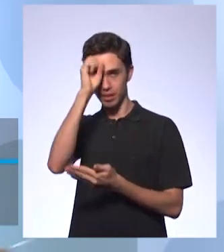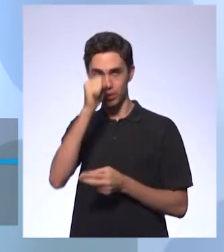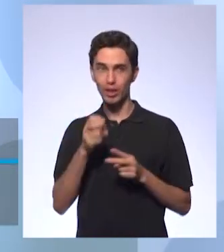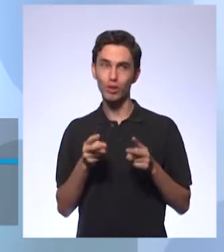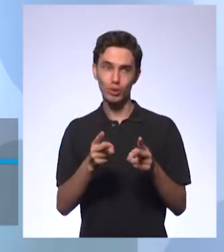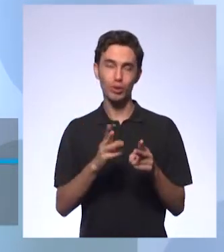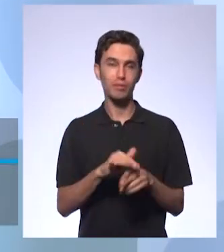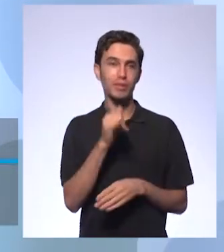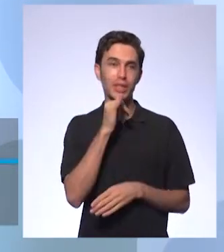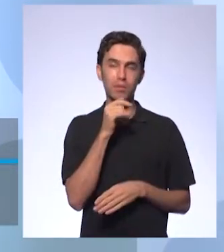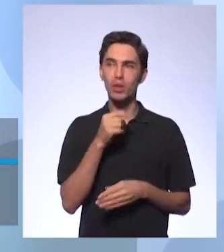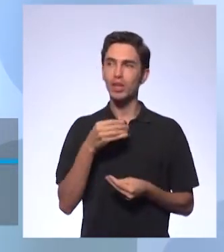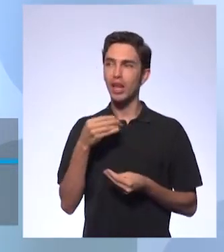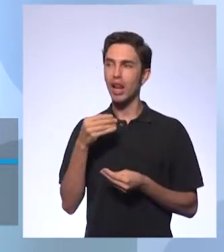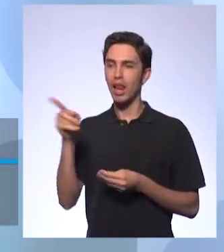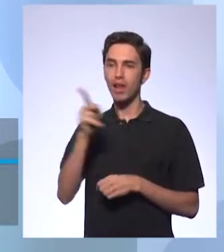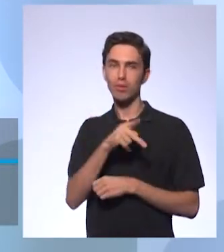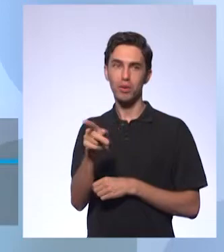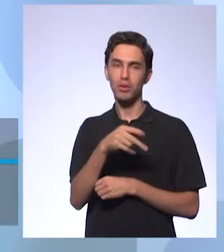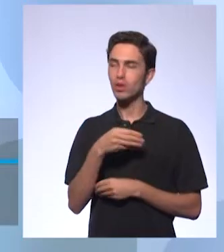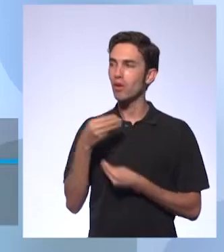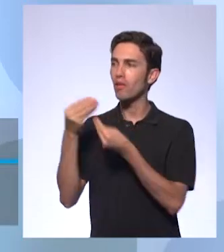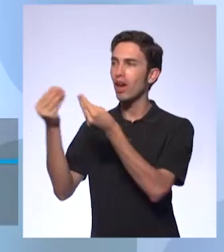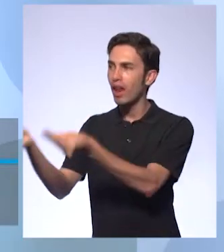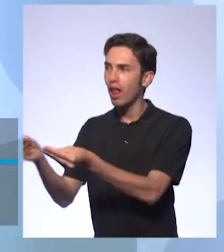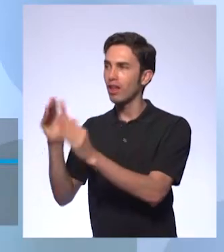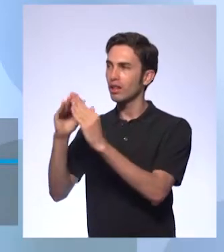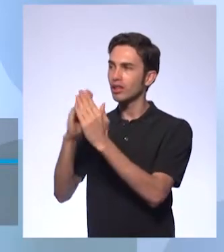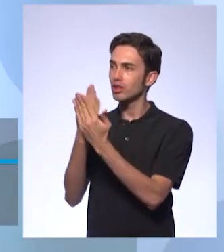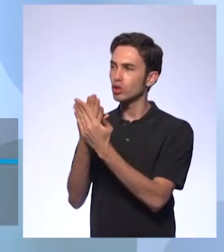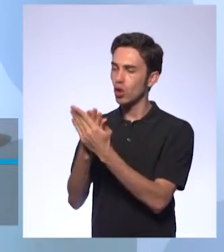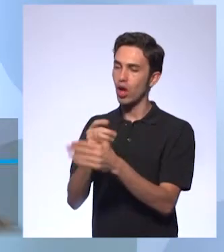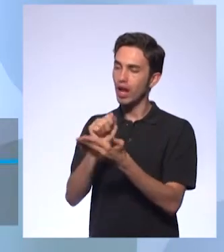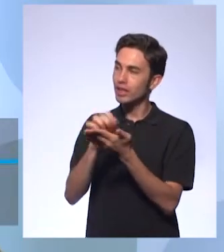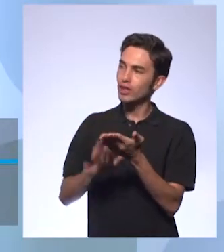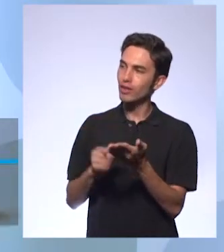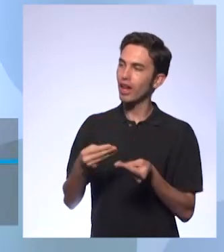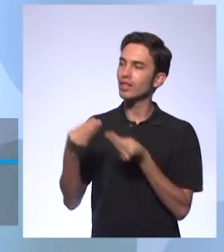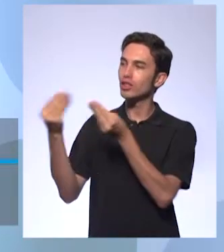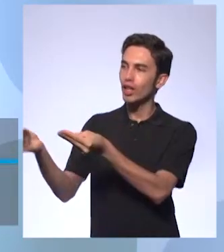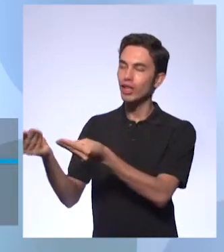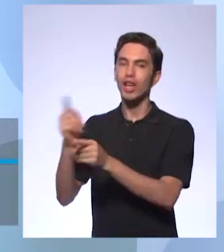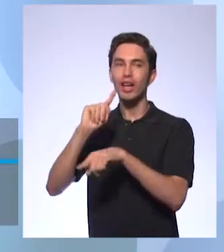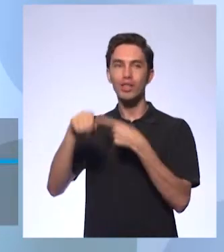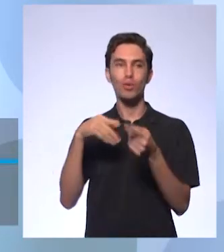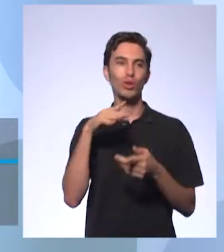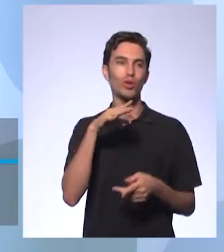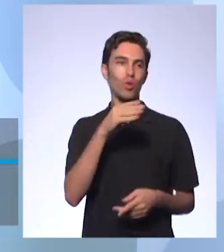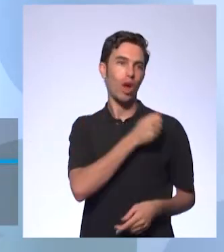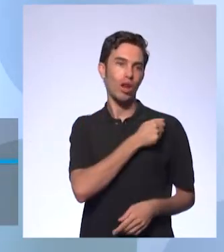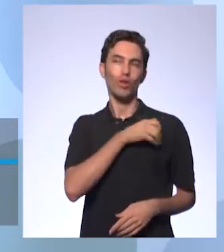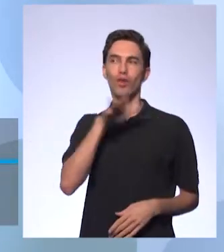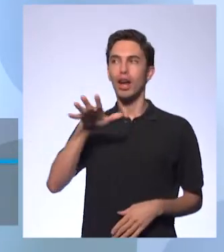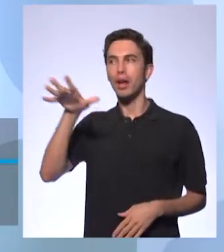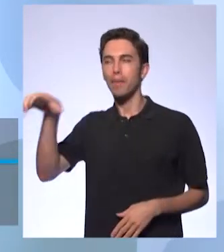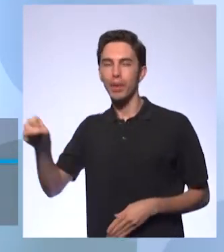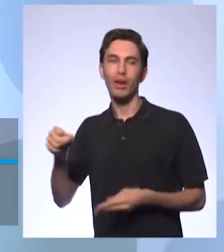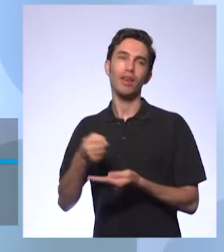vez por semana, então, para que consiga cumprir aí para garantir o direito de estudar, o direito de aprender que nós temos.